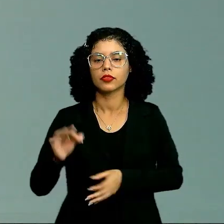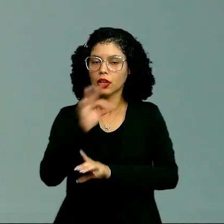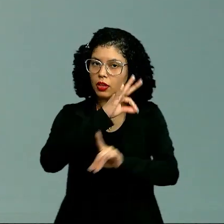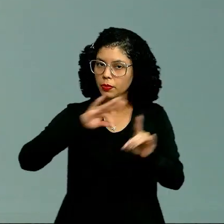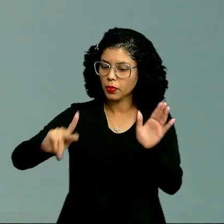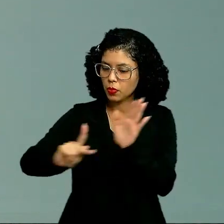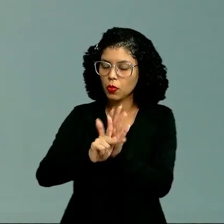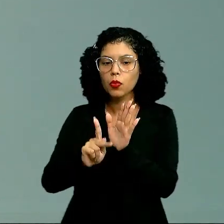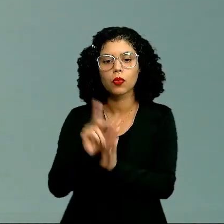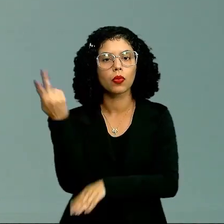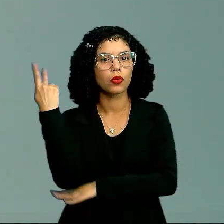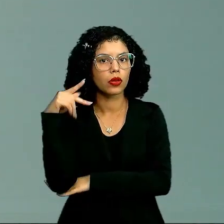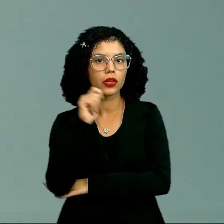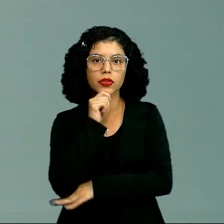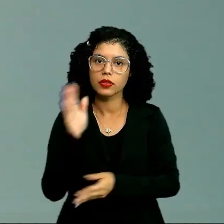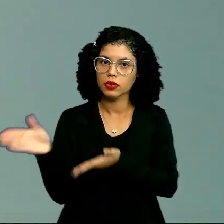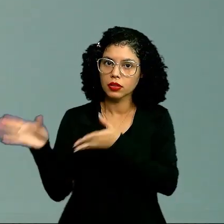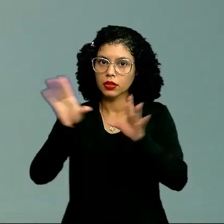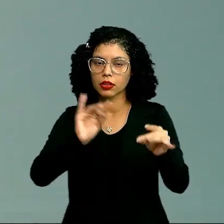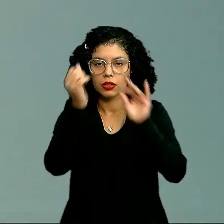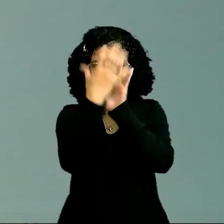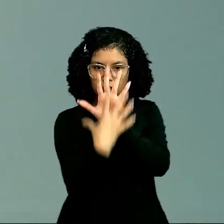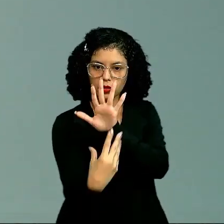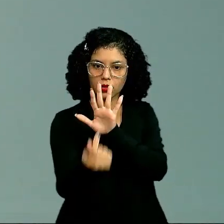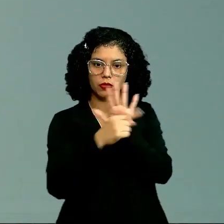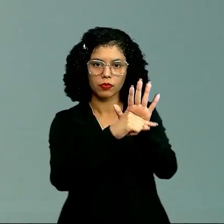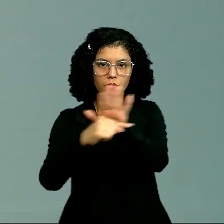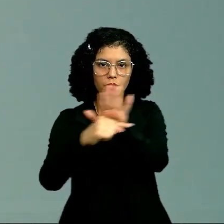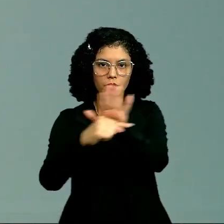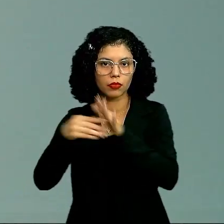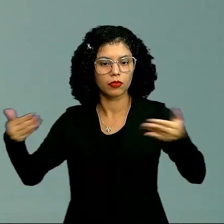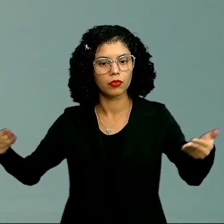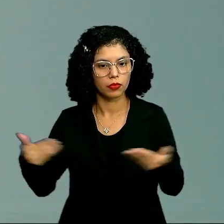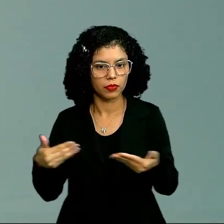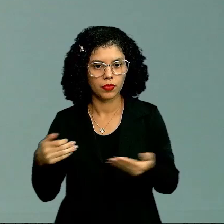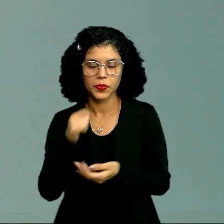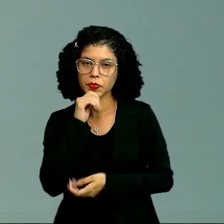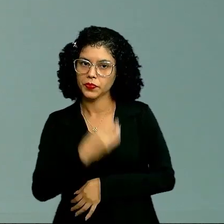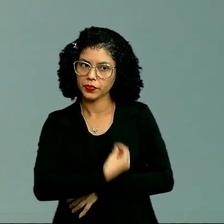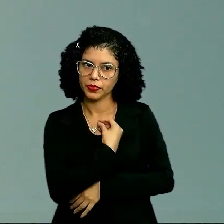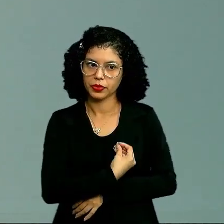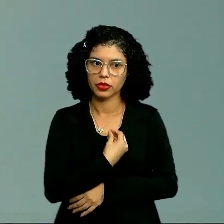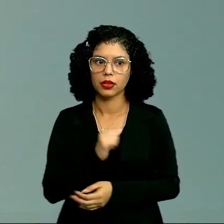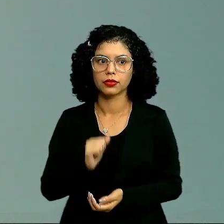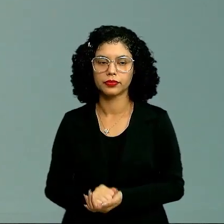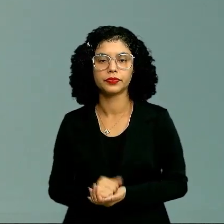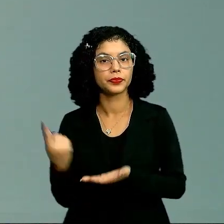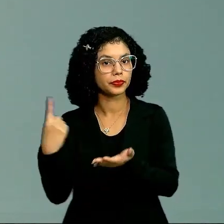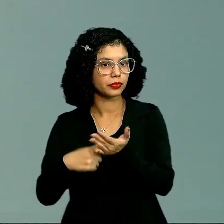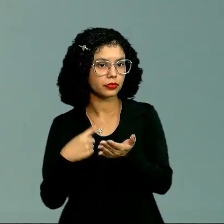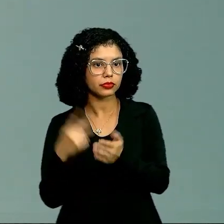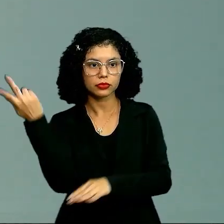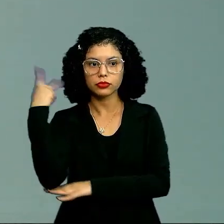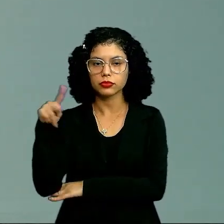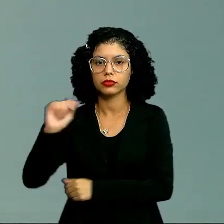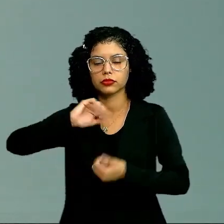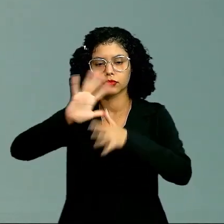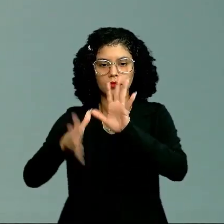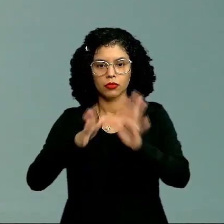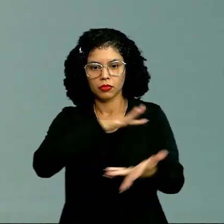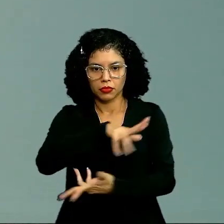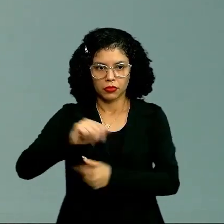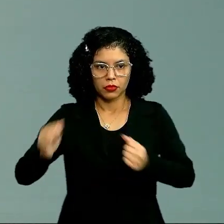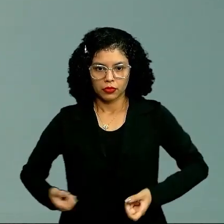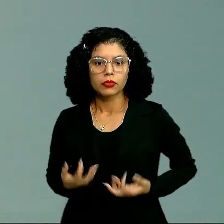espírito dessa época que transparecem no momento atual que vivenciamos, levando em consideração o período pandêmico, as